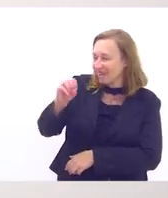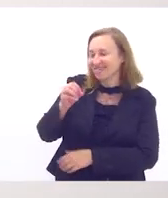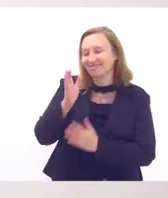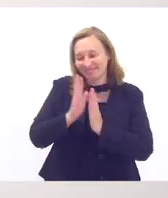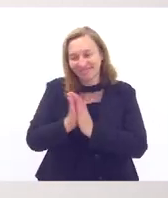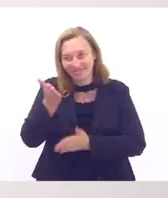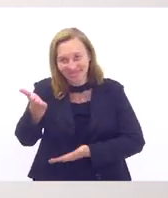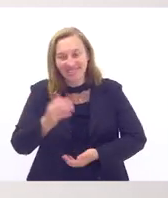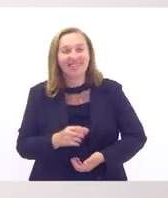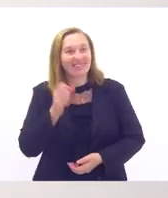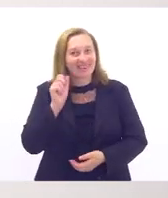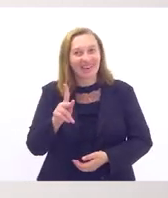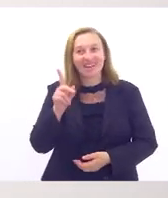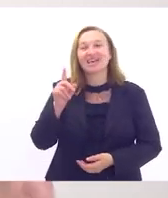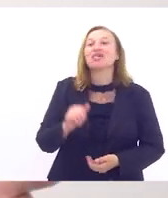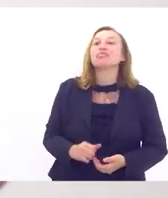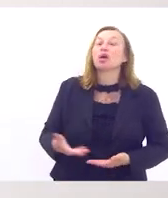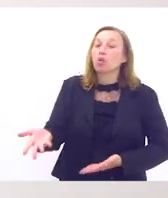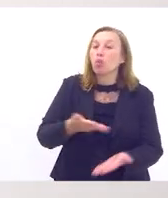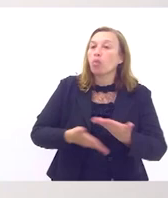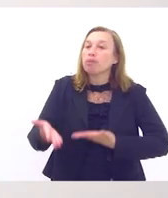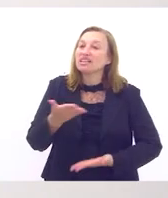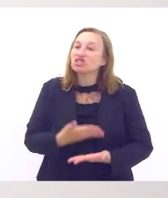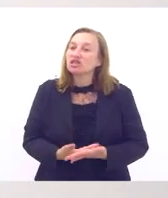Ok. A compartilhar